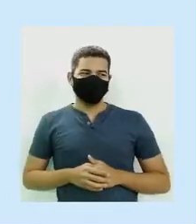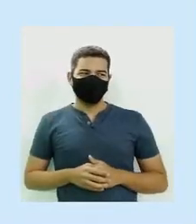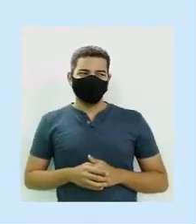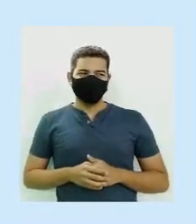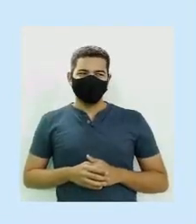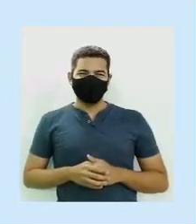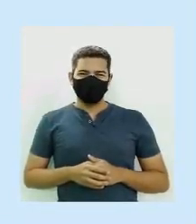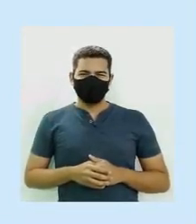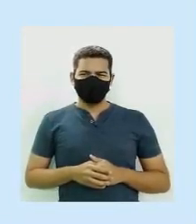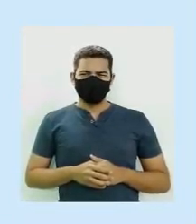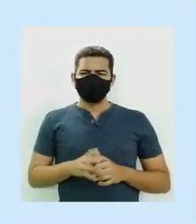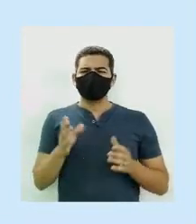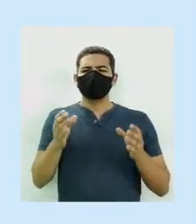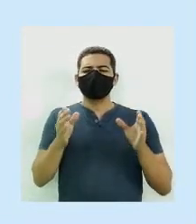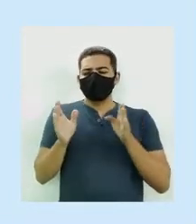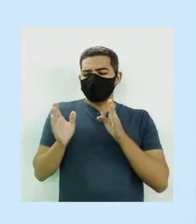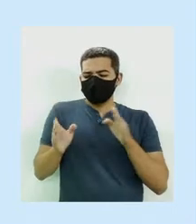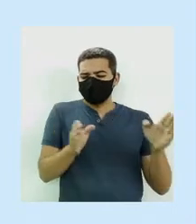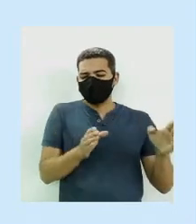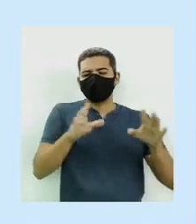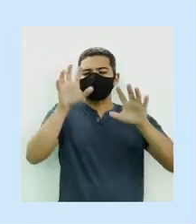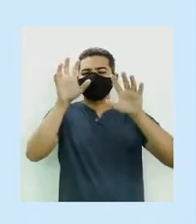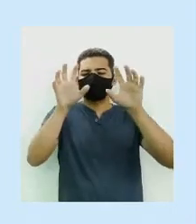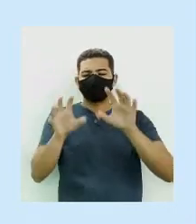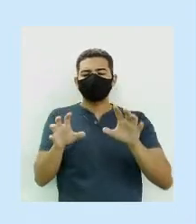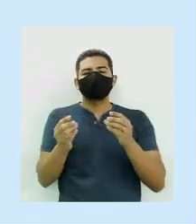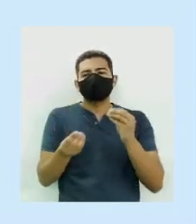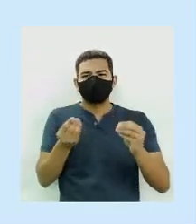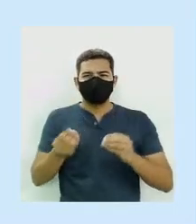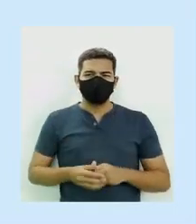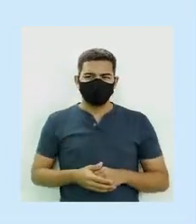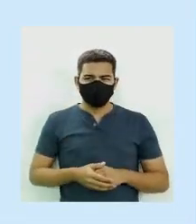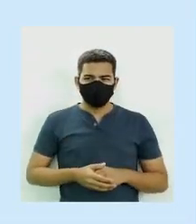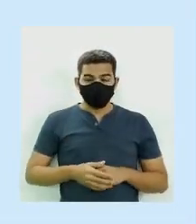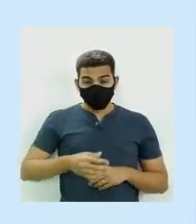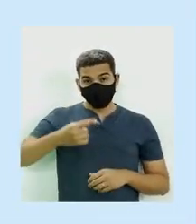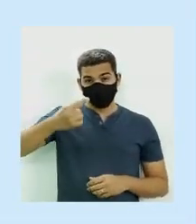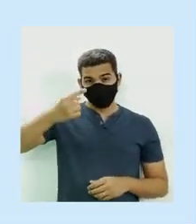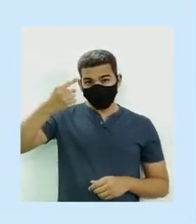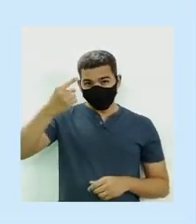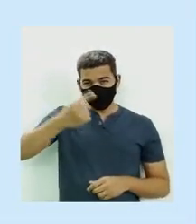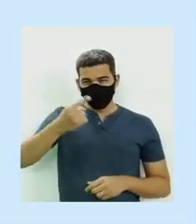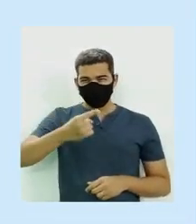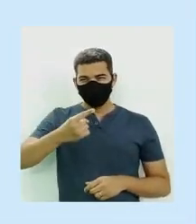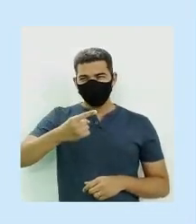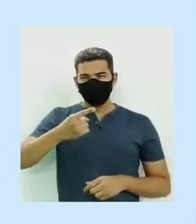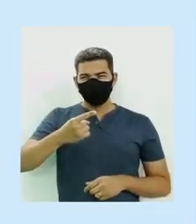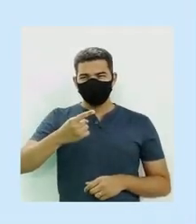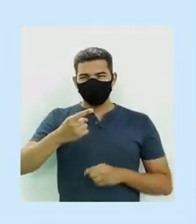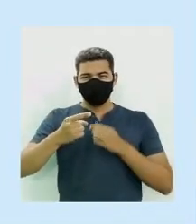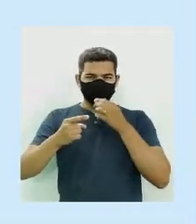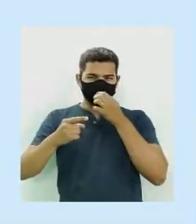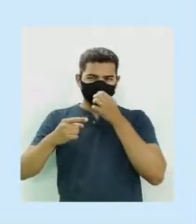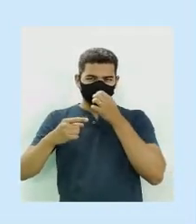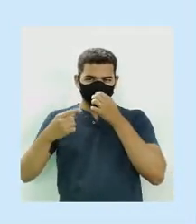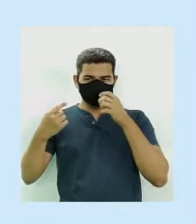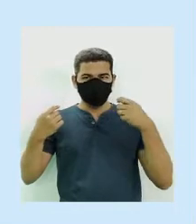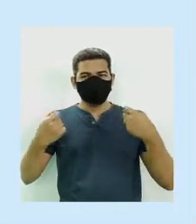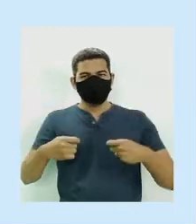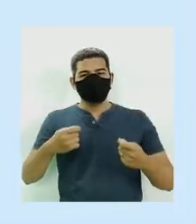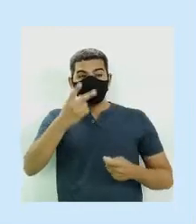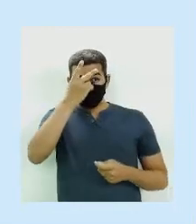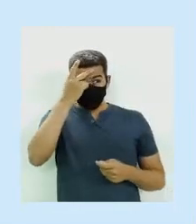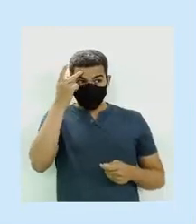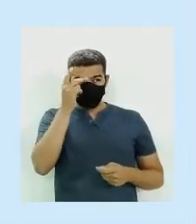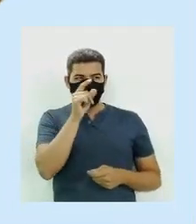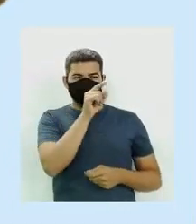que vai ficar o passo a passo da construção do slam, tá? Primeira coisa, a gente vai precisar dos slams, que são aquelas pessoas